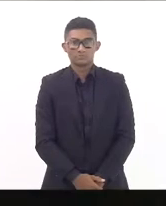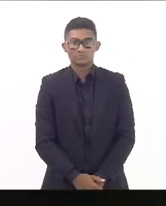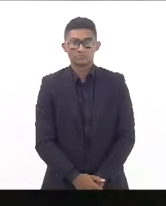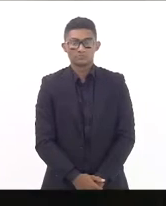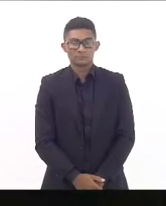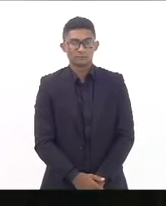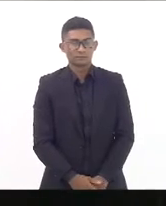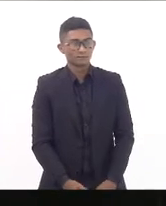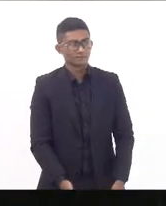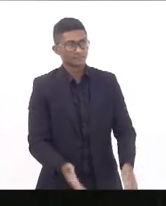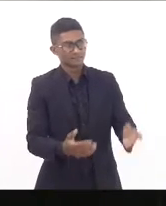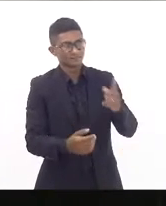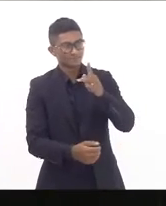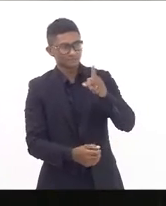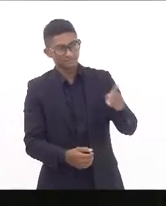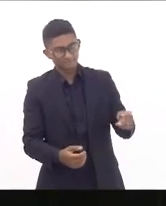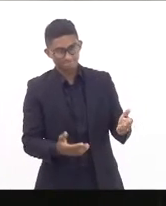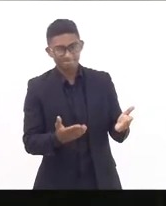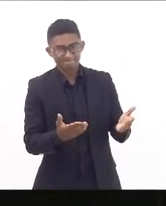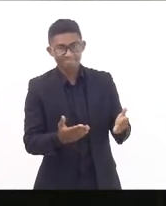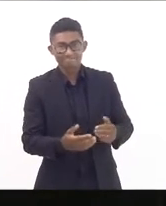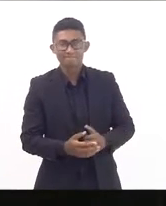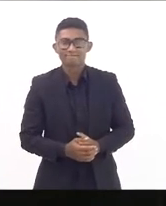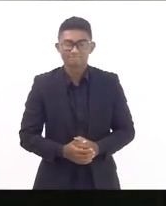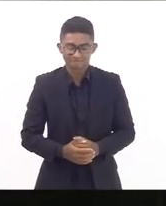Senhora presidente